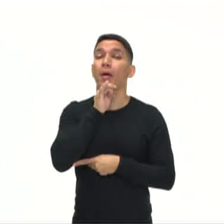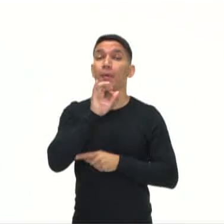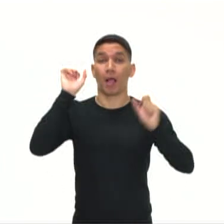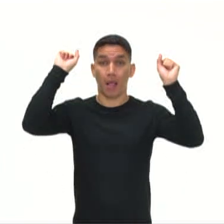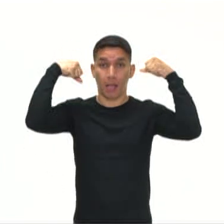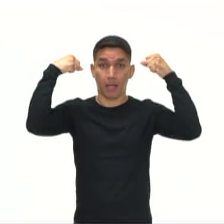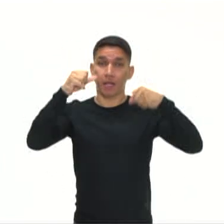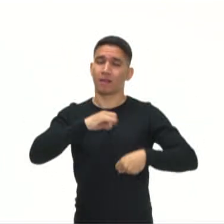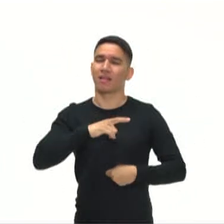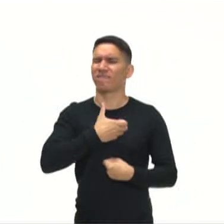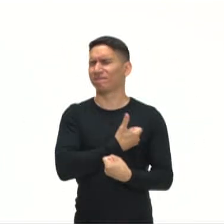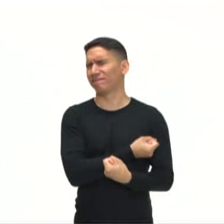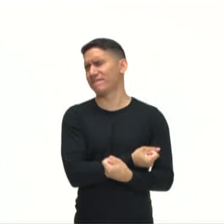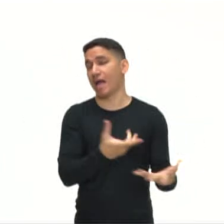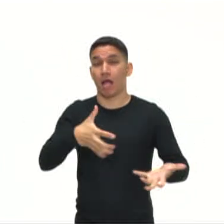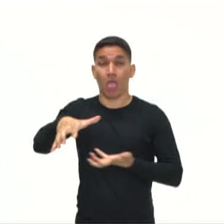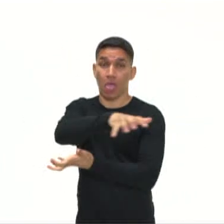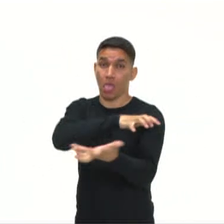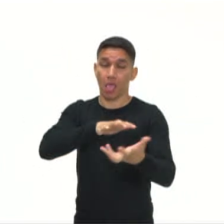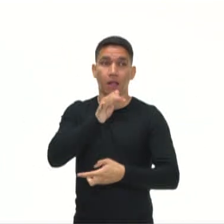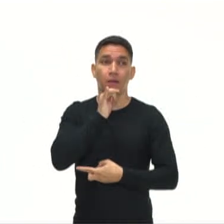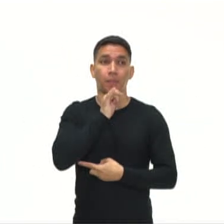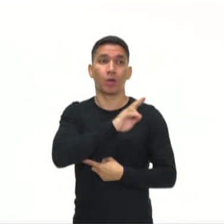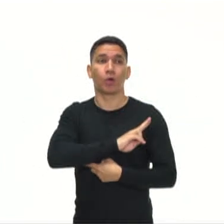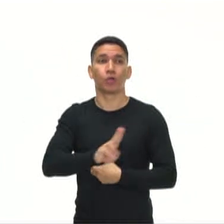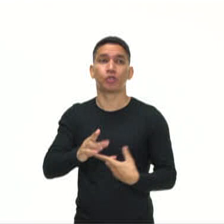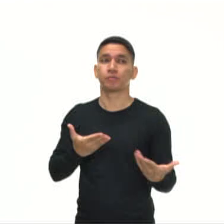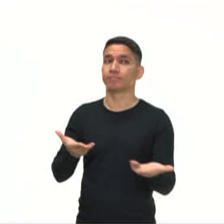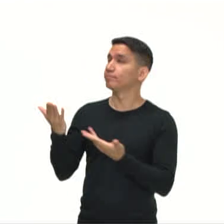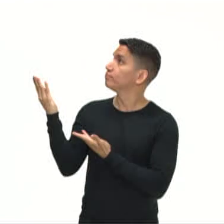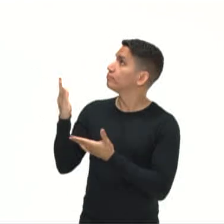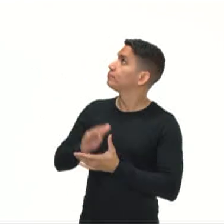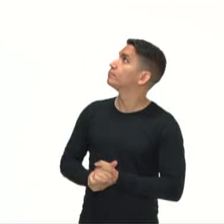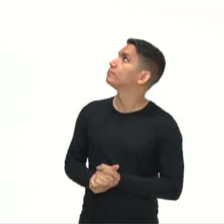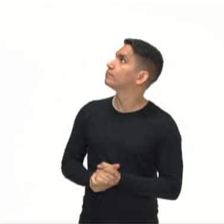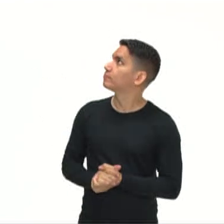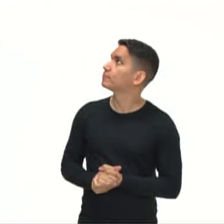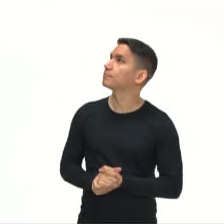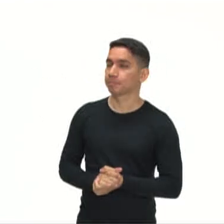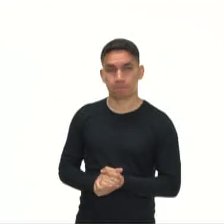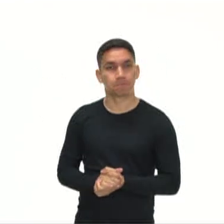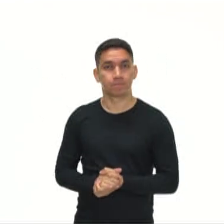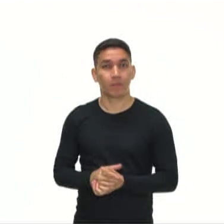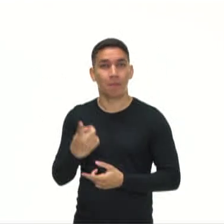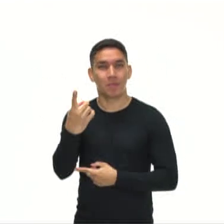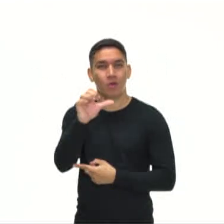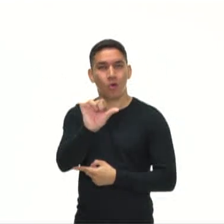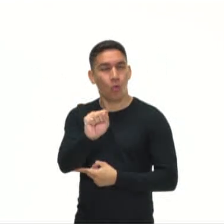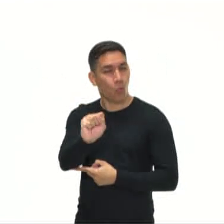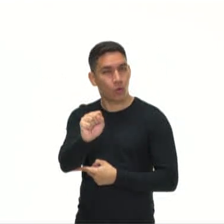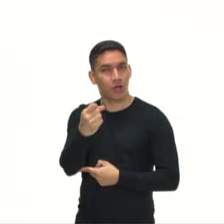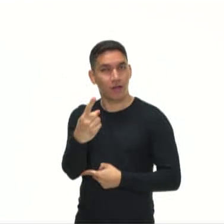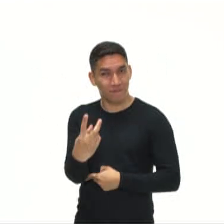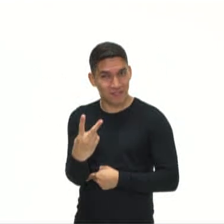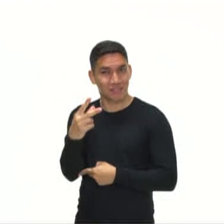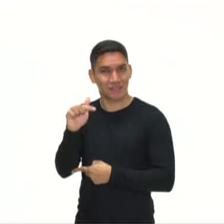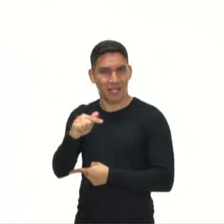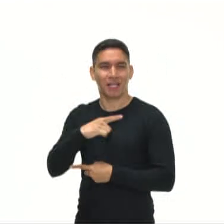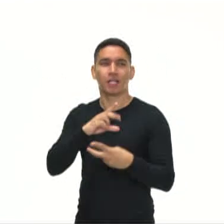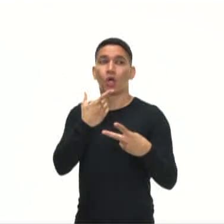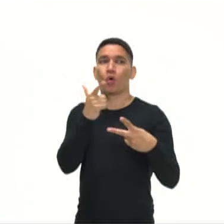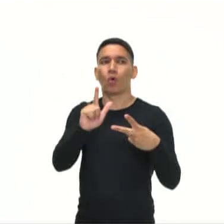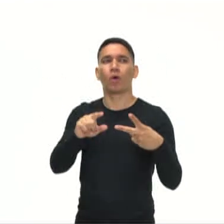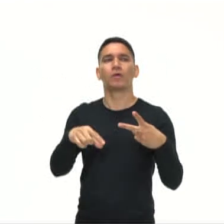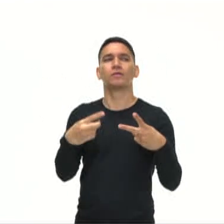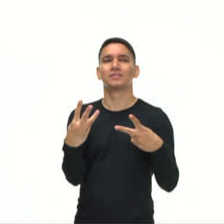ter várias revoltas, como a de Tehuantepec, em 1827, Pampantila, em